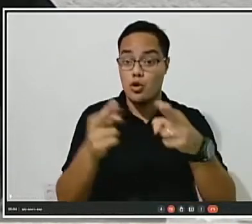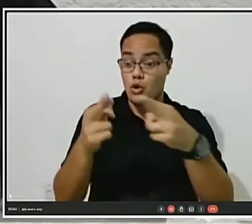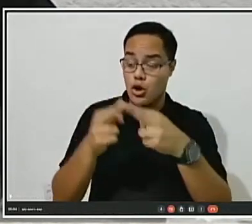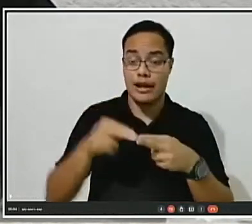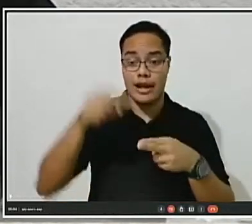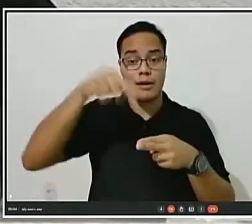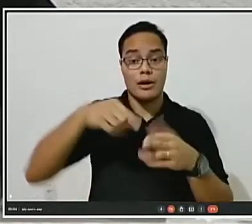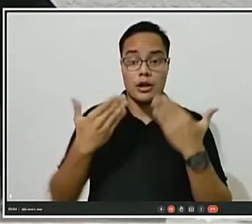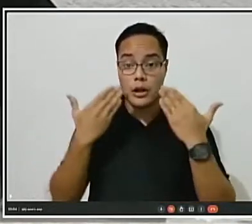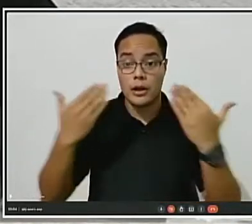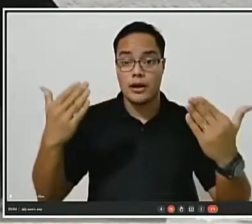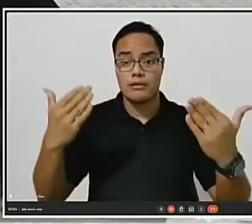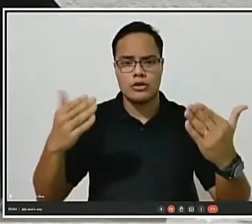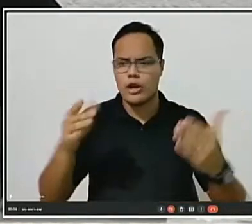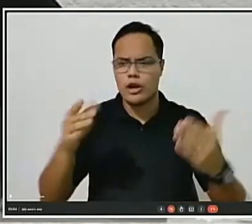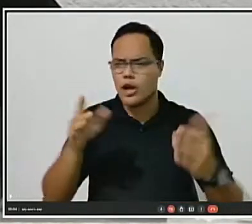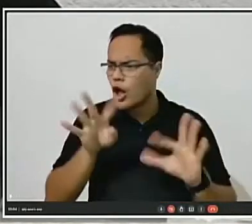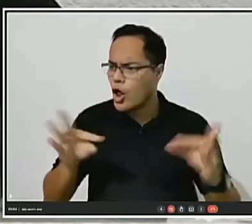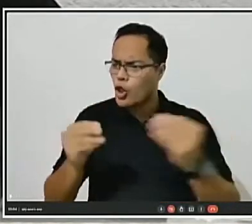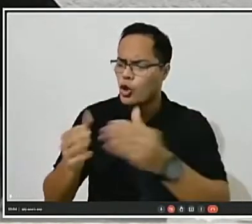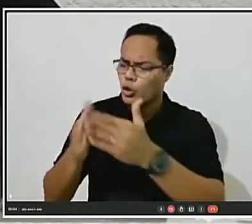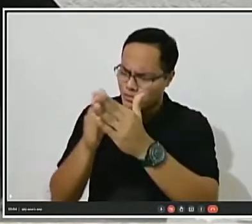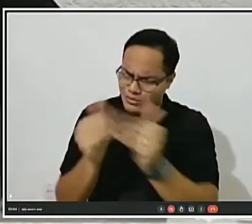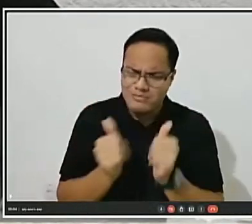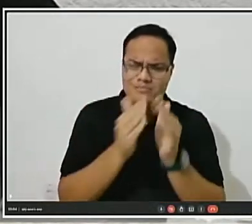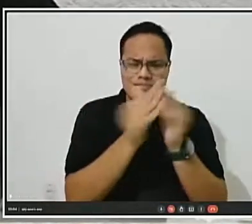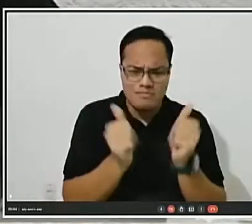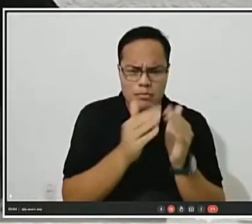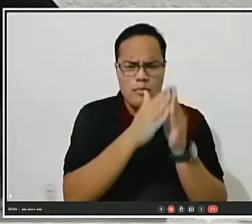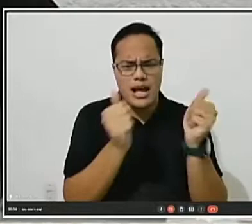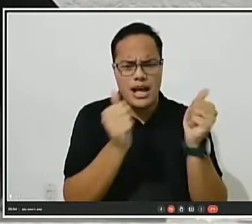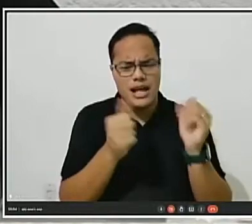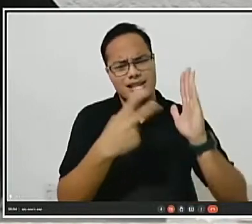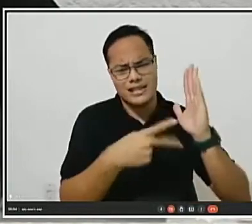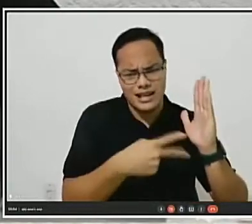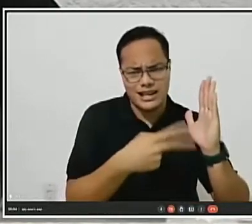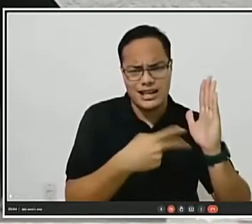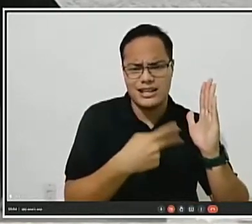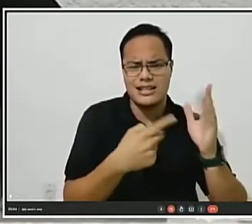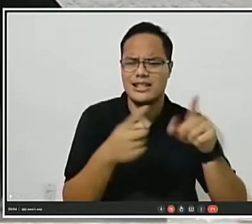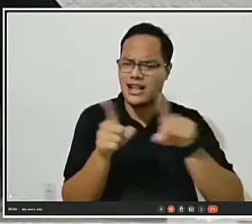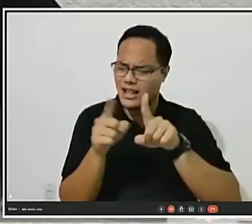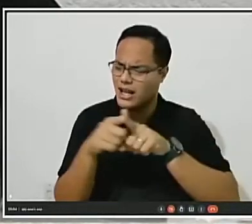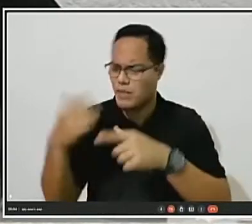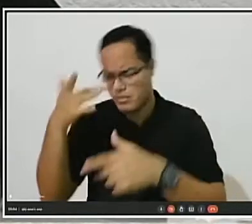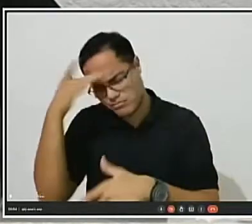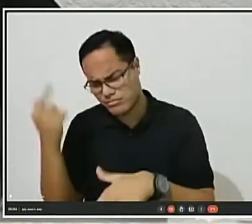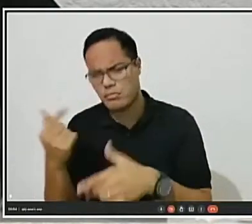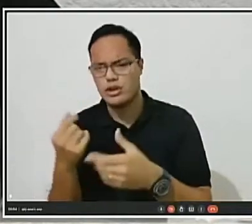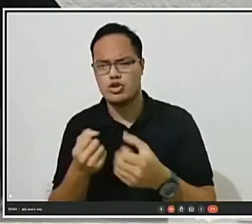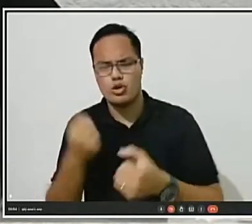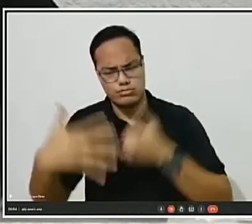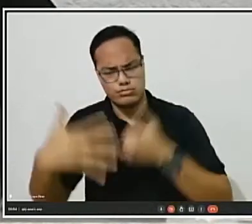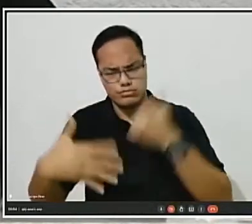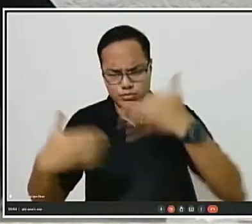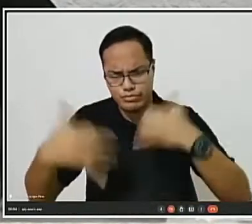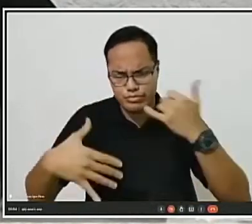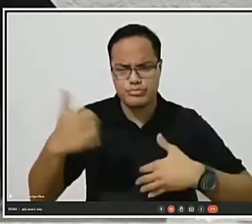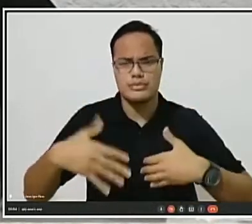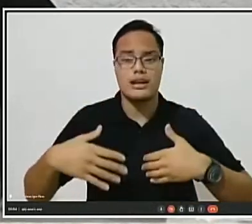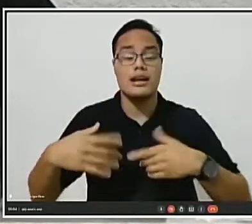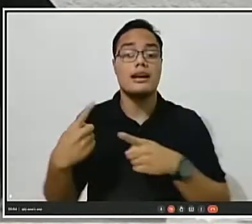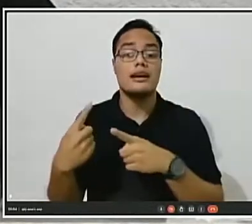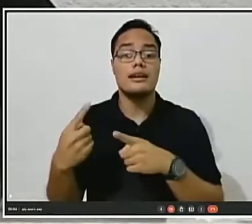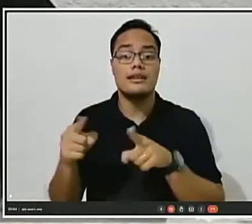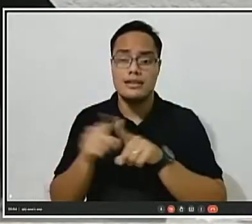todos os pedidos feitos pelos sindicatos, pelas pessoas que se manifestaram aqui. Isso mostra a união de